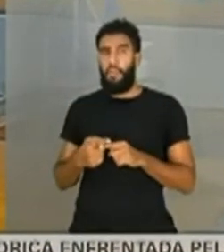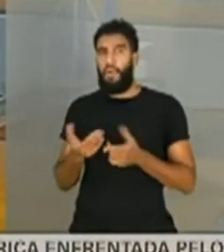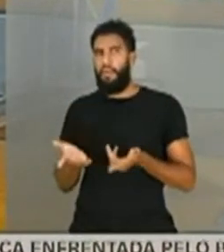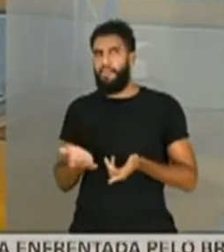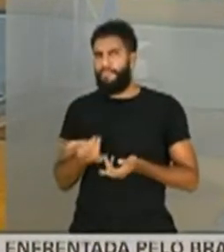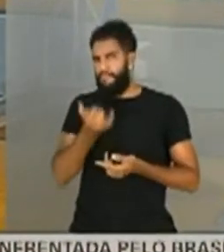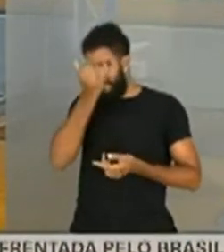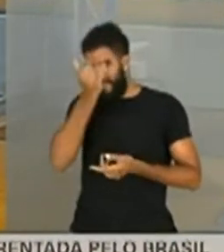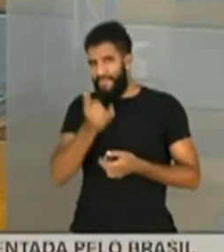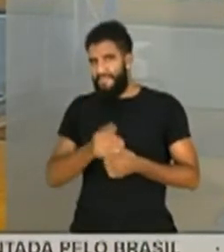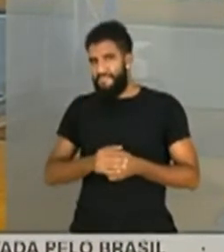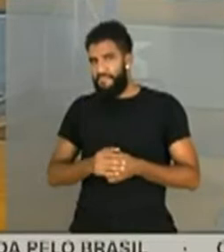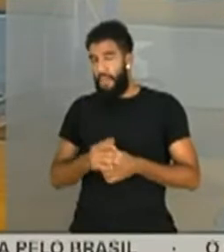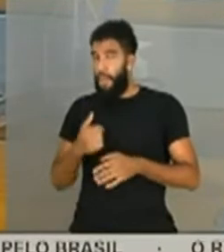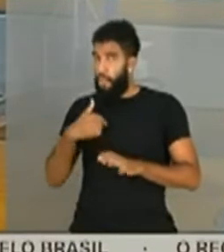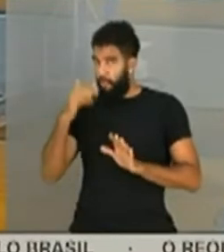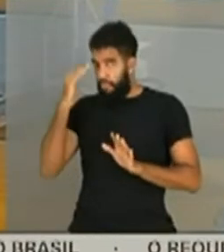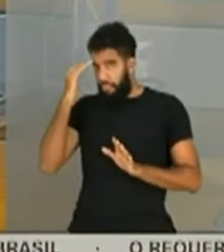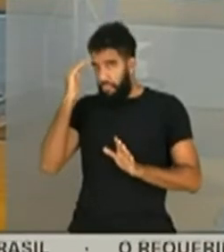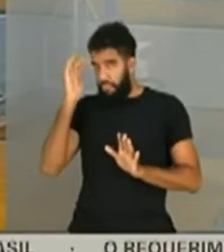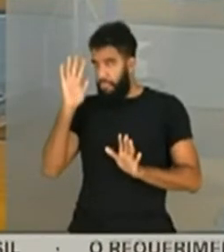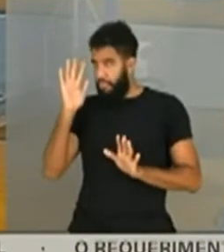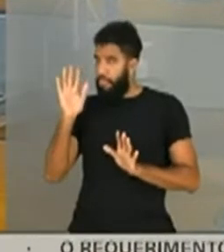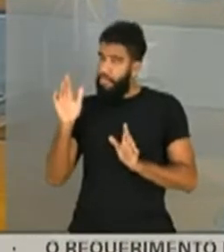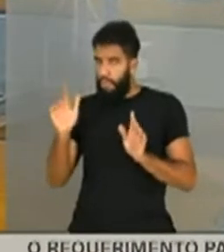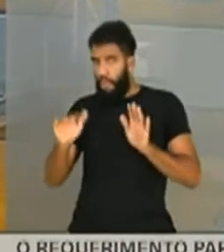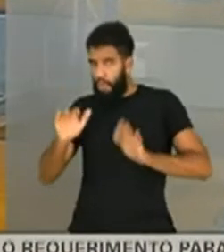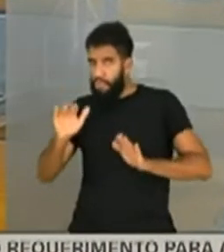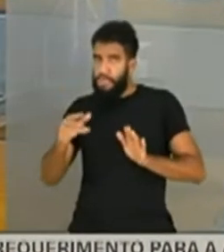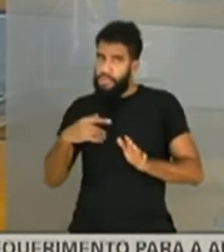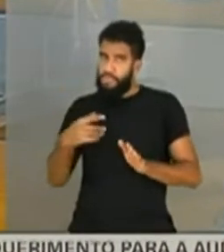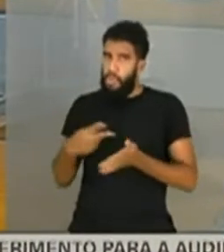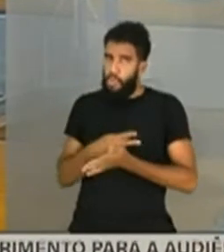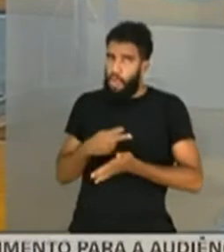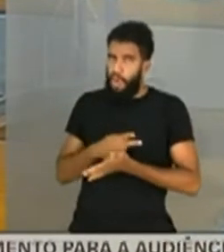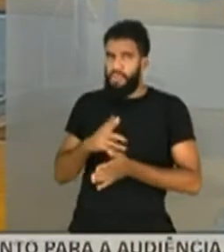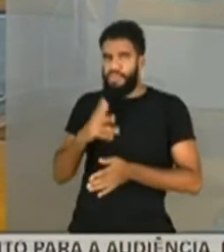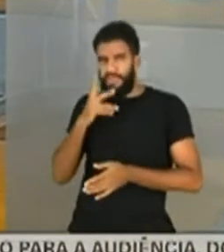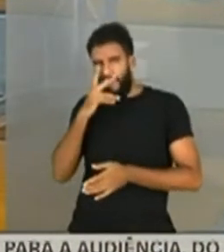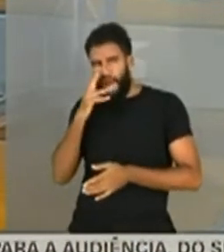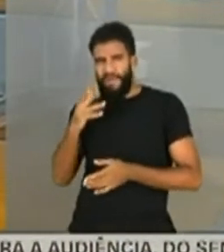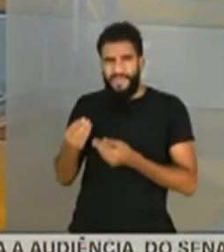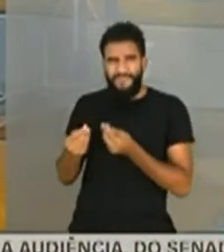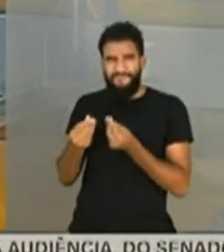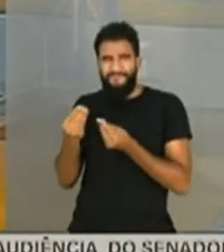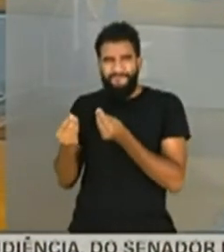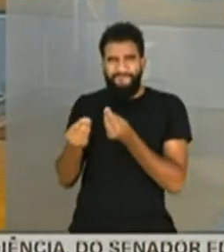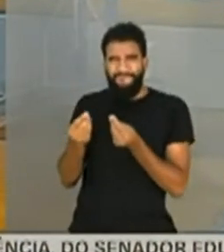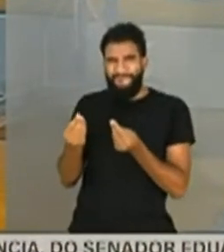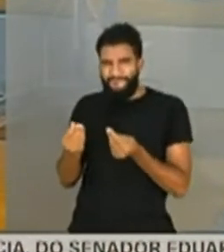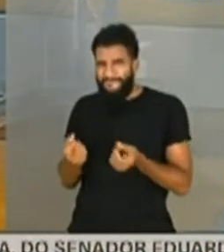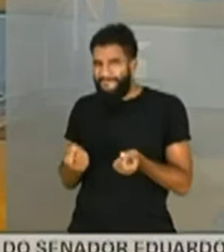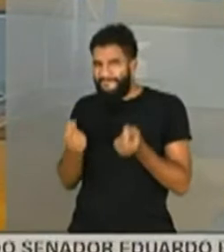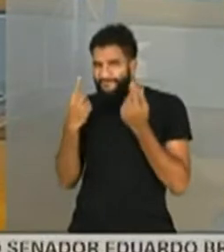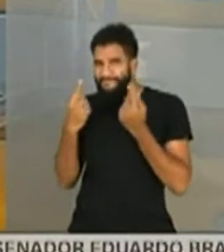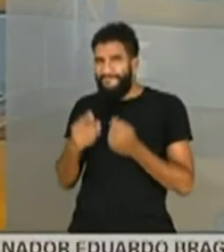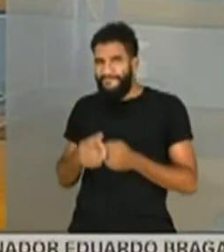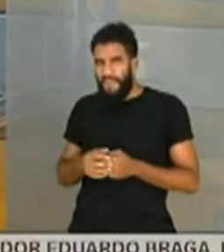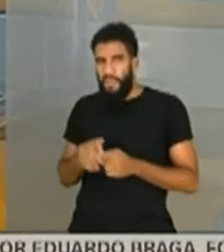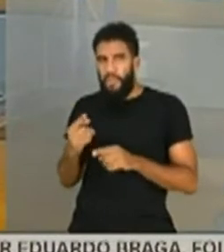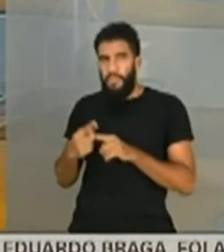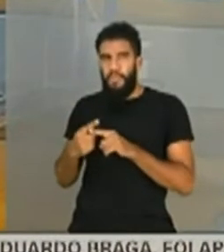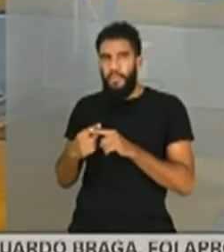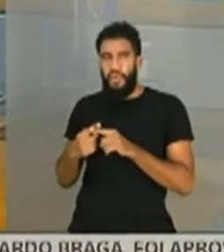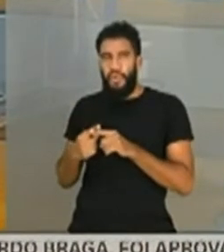acaso, pelo que eu entendi, posso estar errado. O senhor não acha muita coincidência estar no